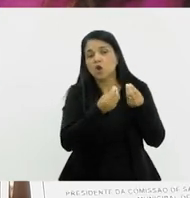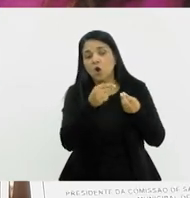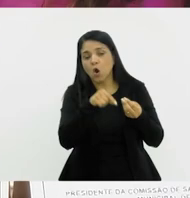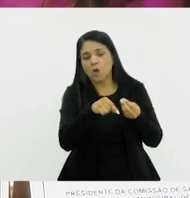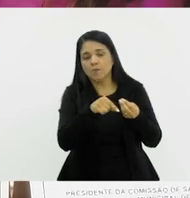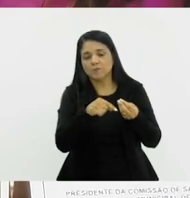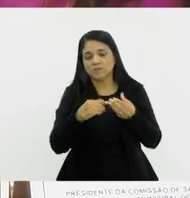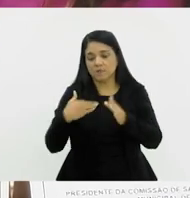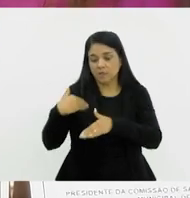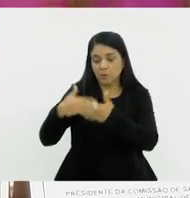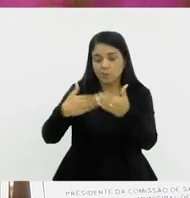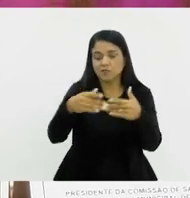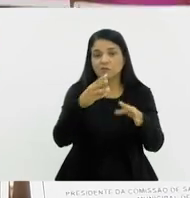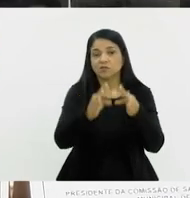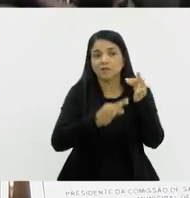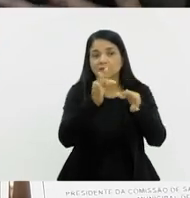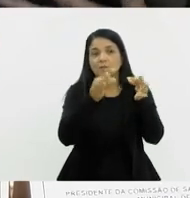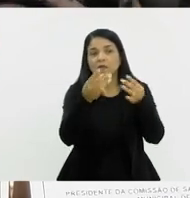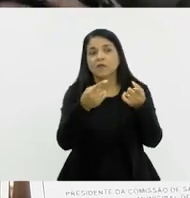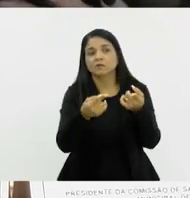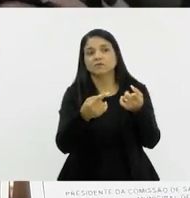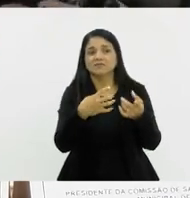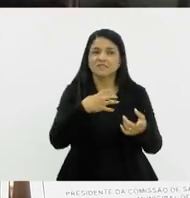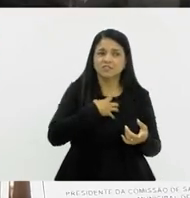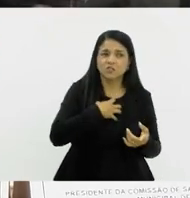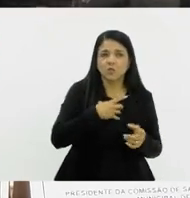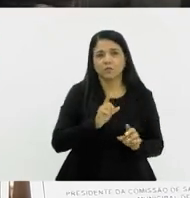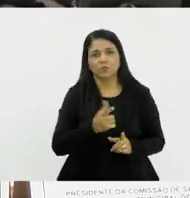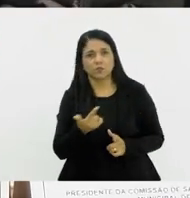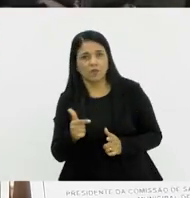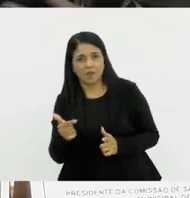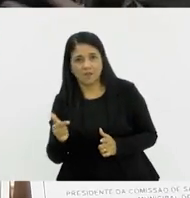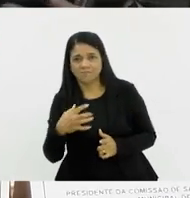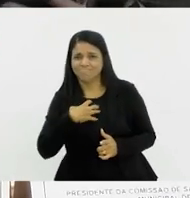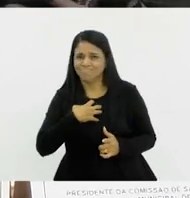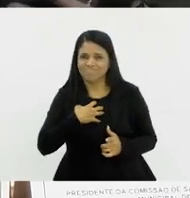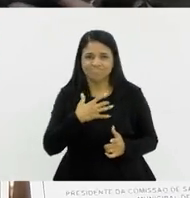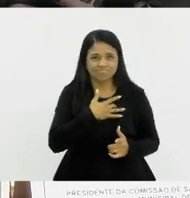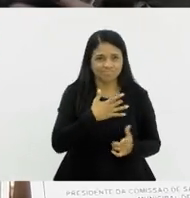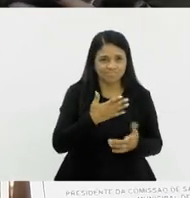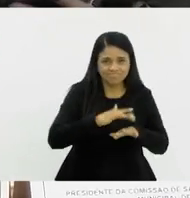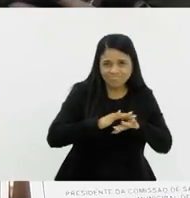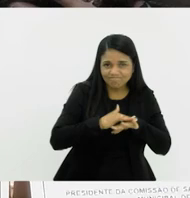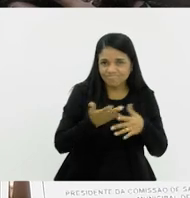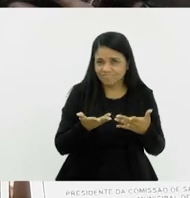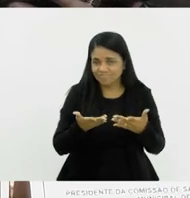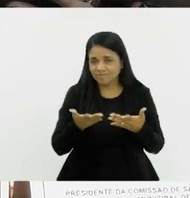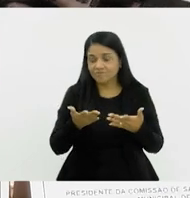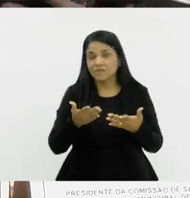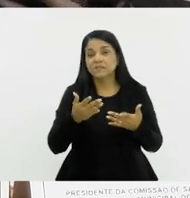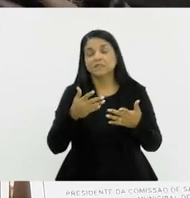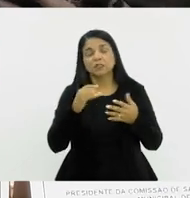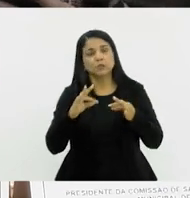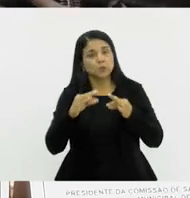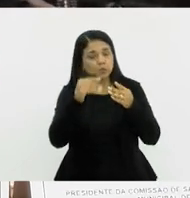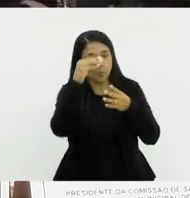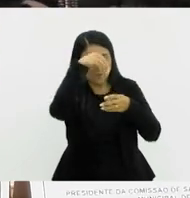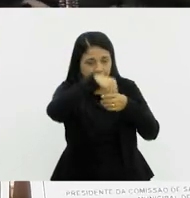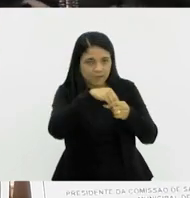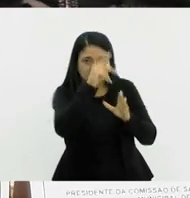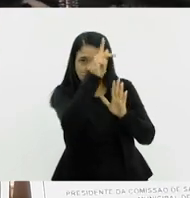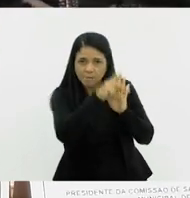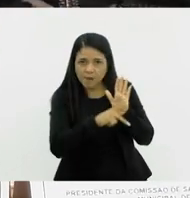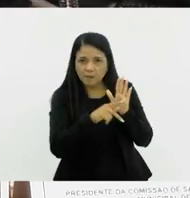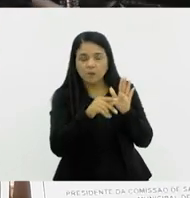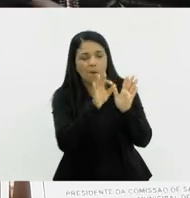no processo de tratamento, se ela tem sintoma ou não. Isso tudo está... desenhado dentro do plano, dentro do